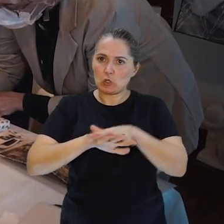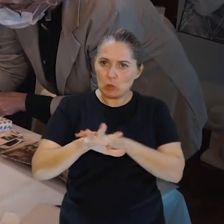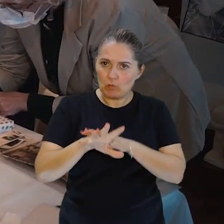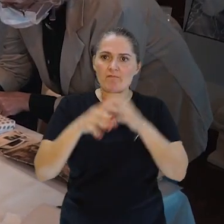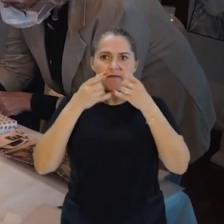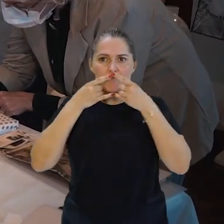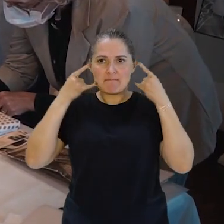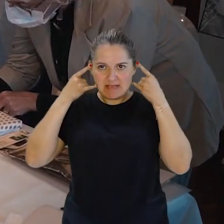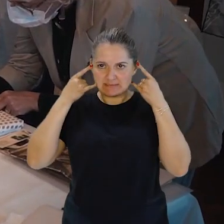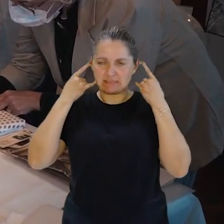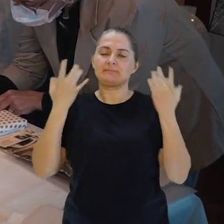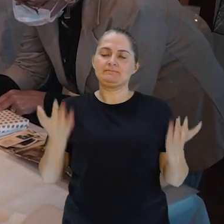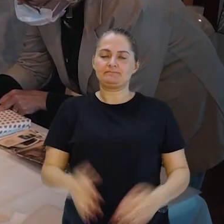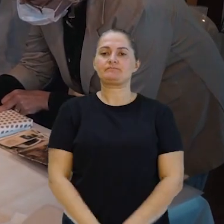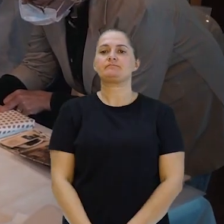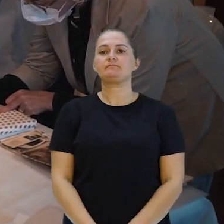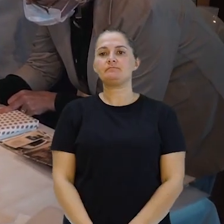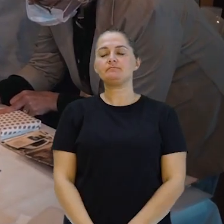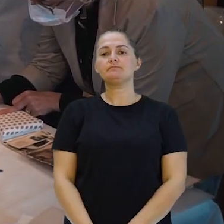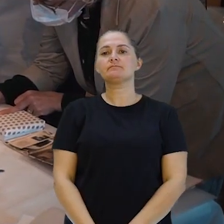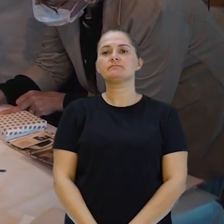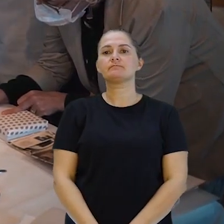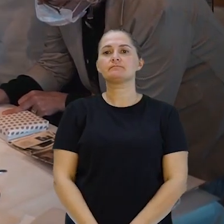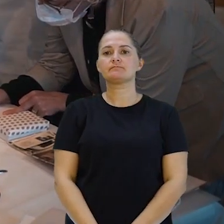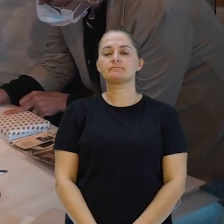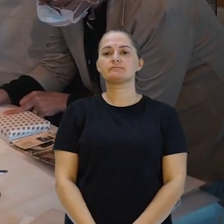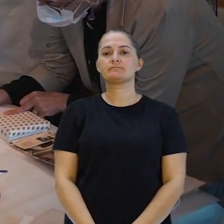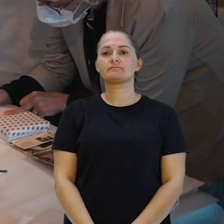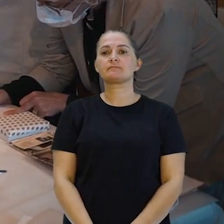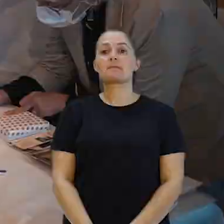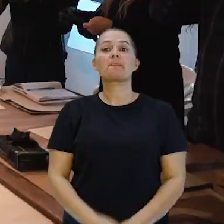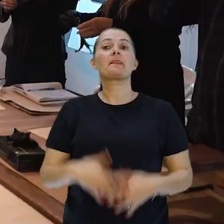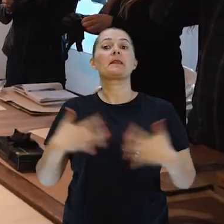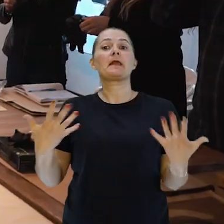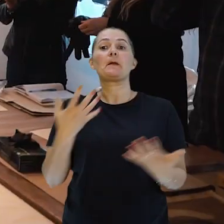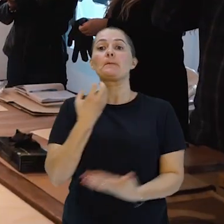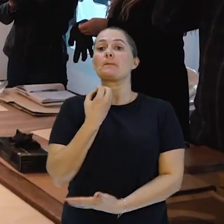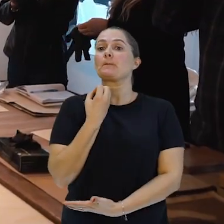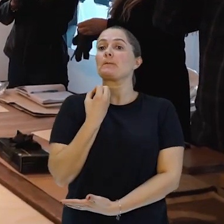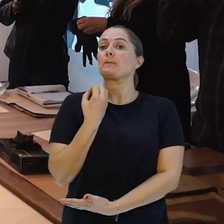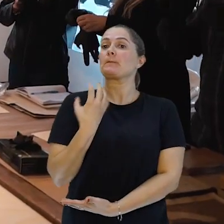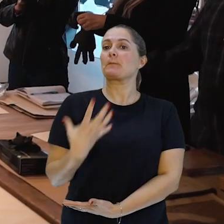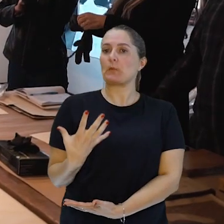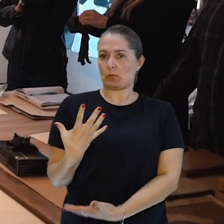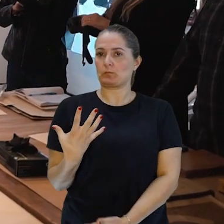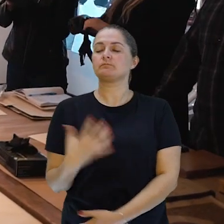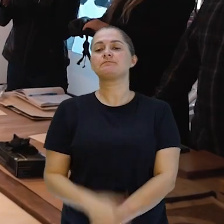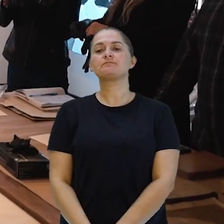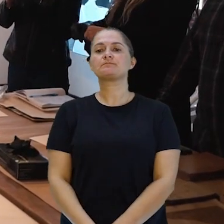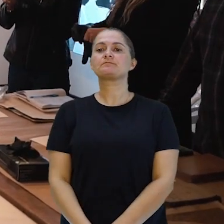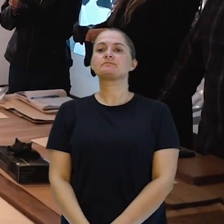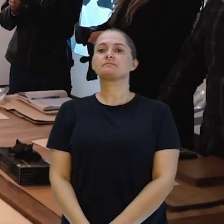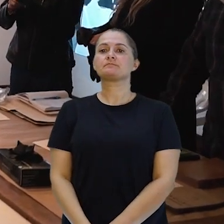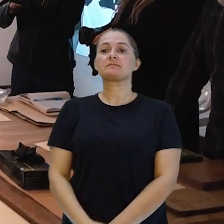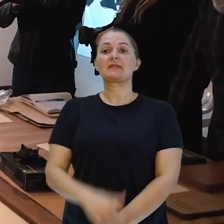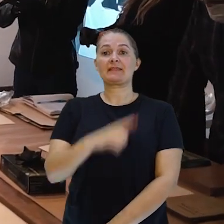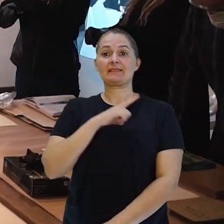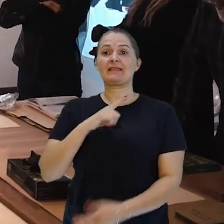sem luva e sem máscara, tá? Bom, quando a gente